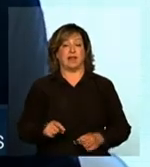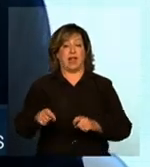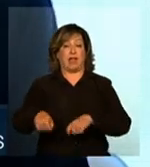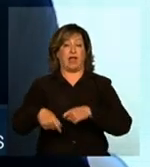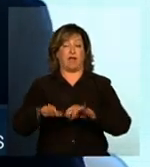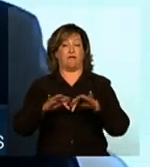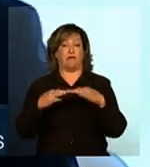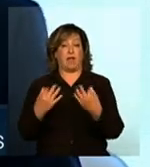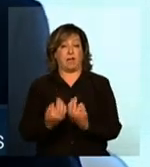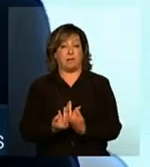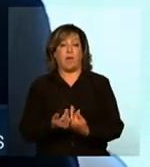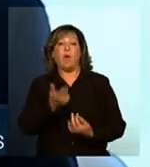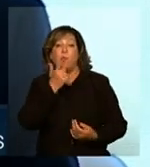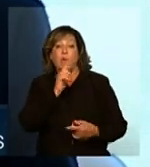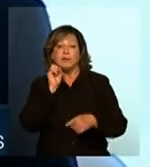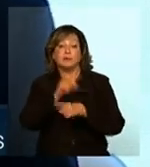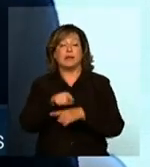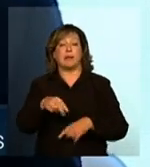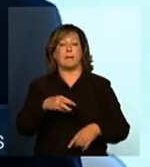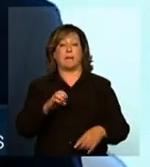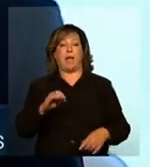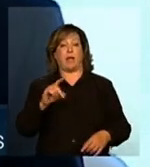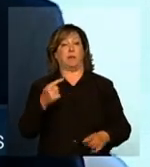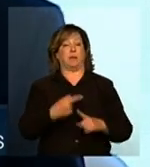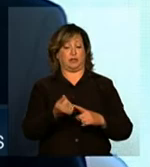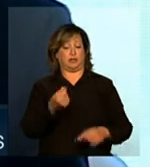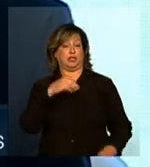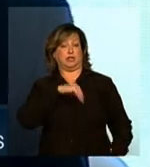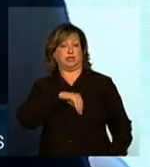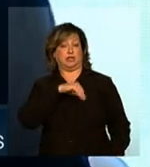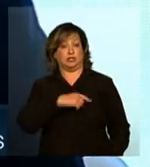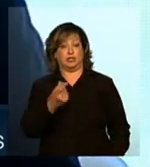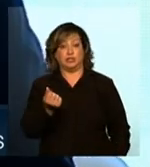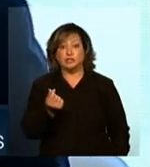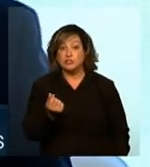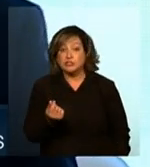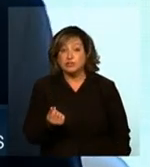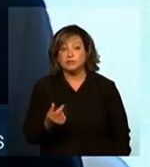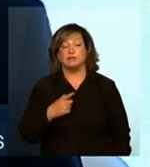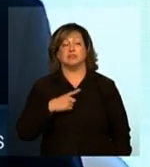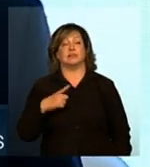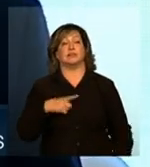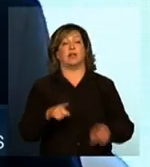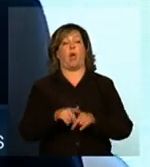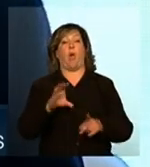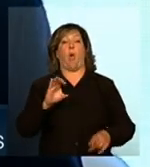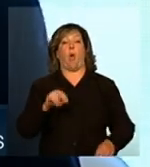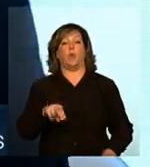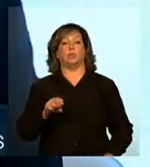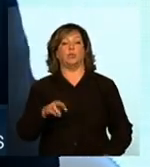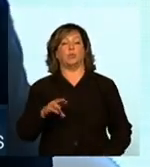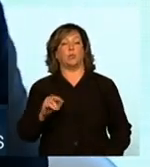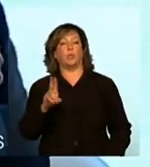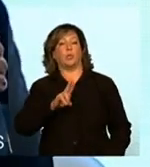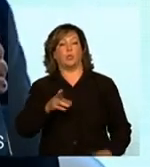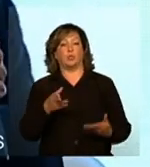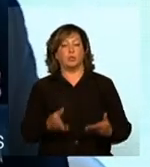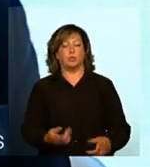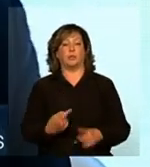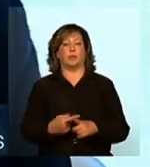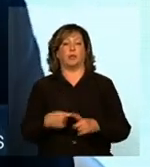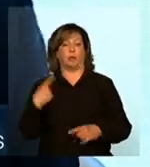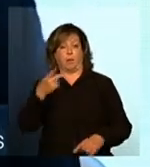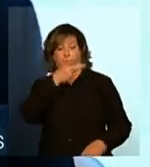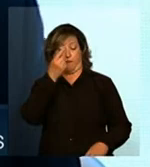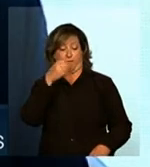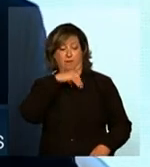mercado, porque há um crescimento de renda, há um crescimento, há uma mudança dos padrões de consumo, né, por conta da elevação da renda da